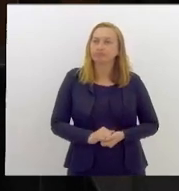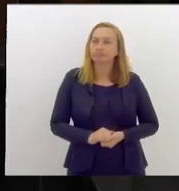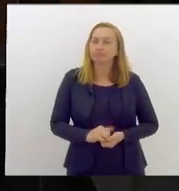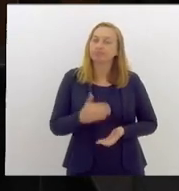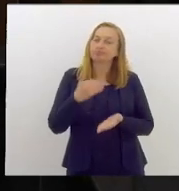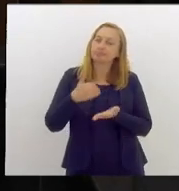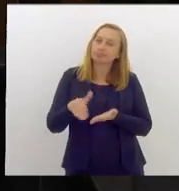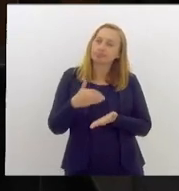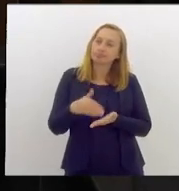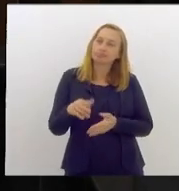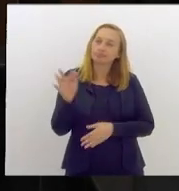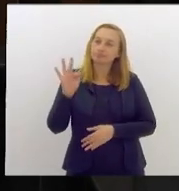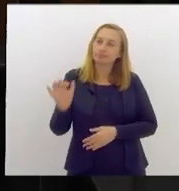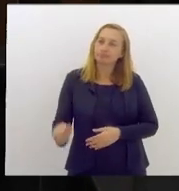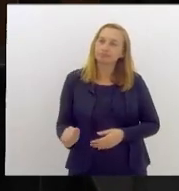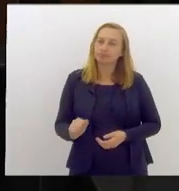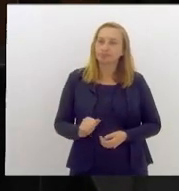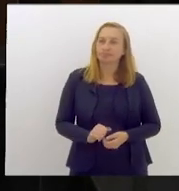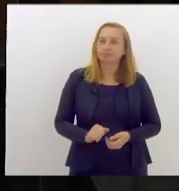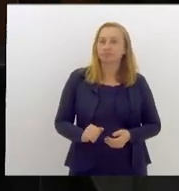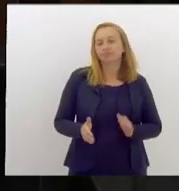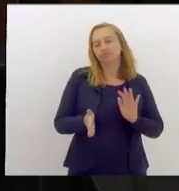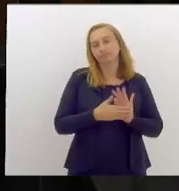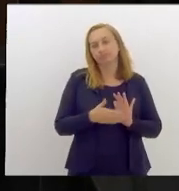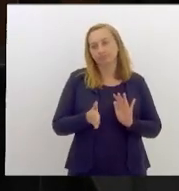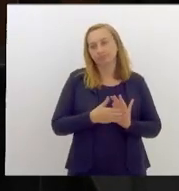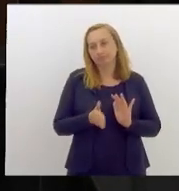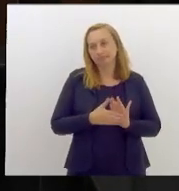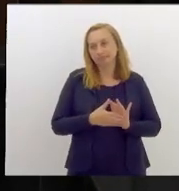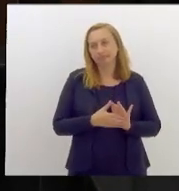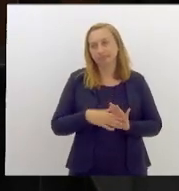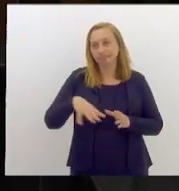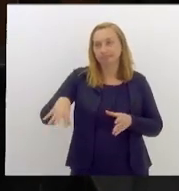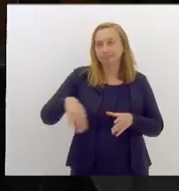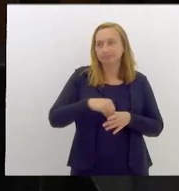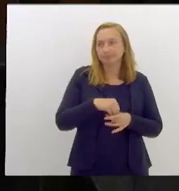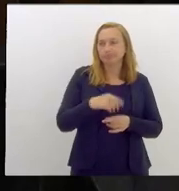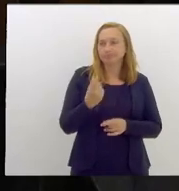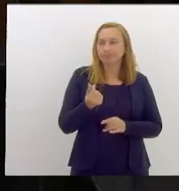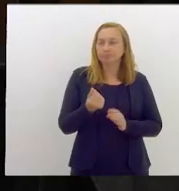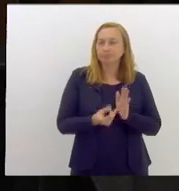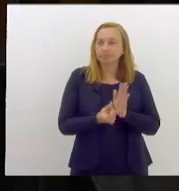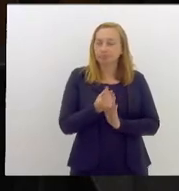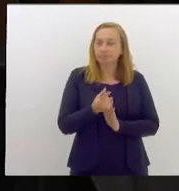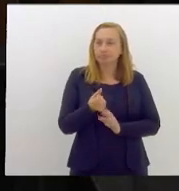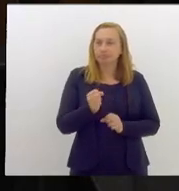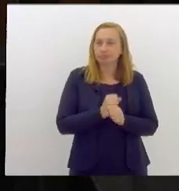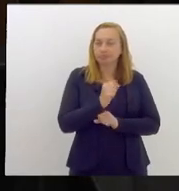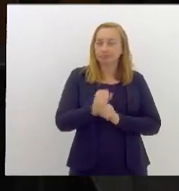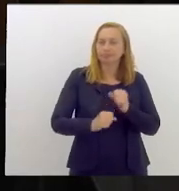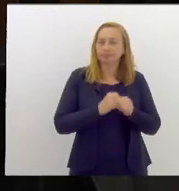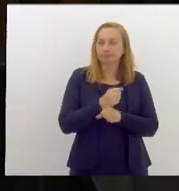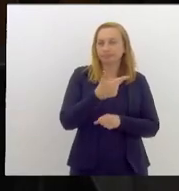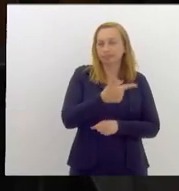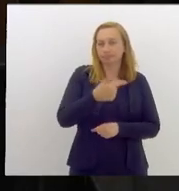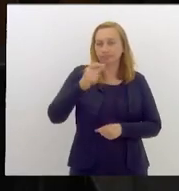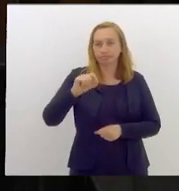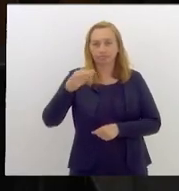para secretaria de fazenda uma proposta de inclusão na lei orçamentária anual 2023